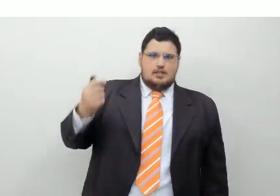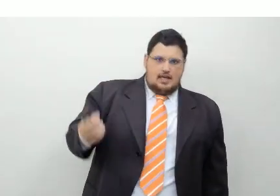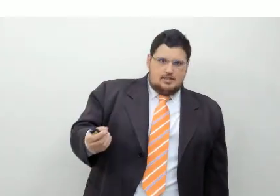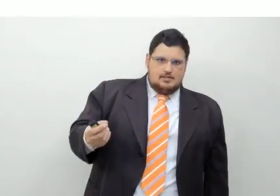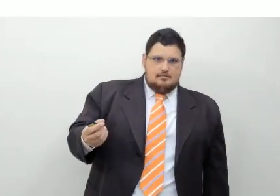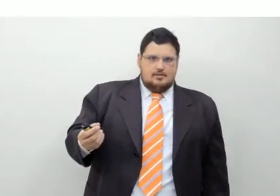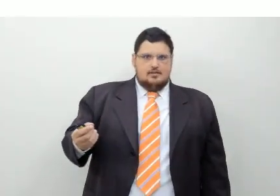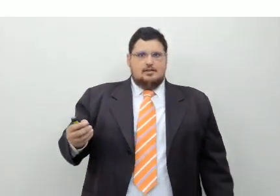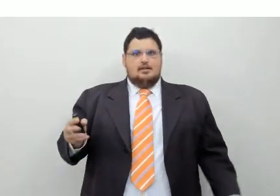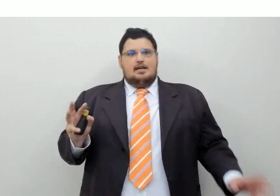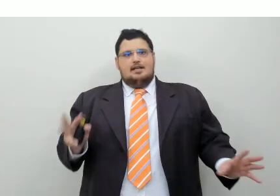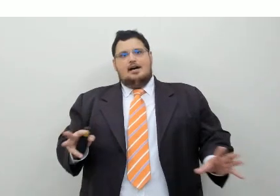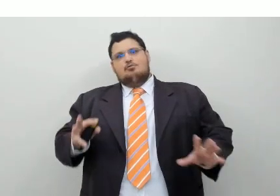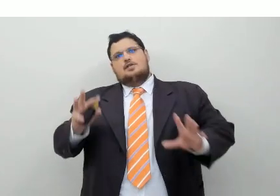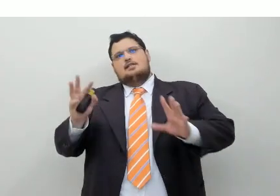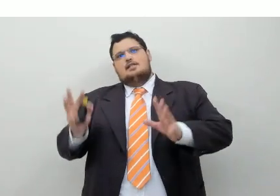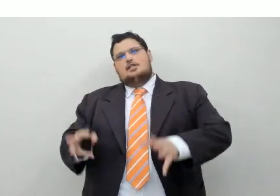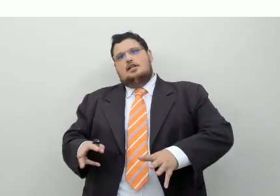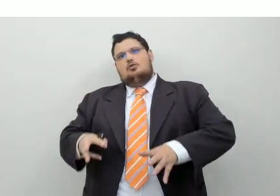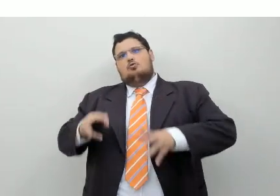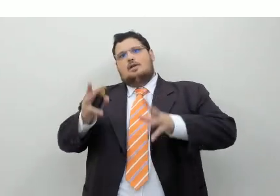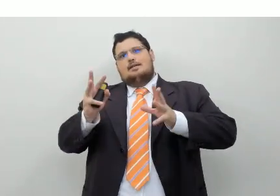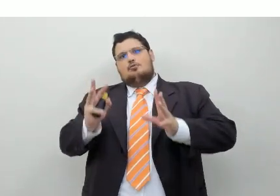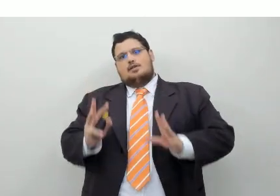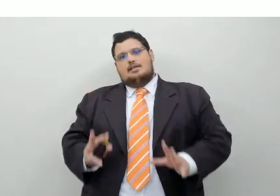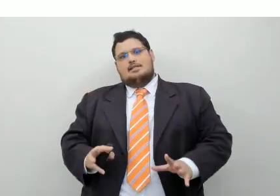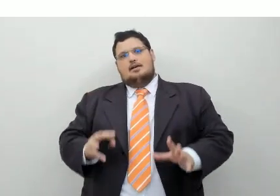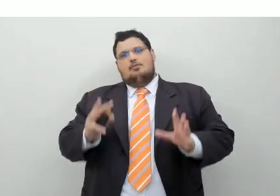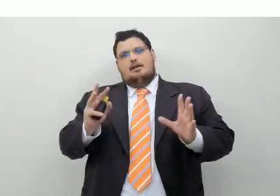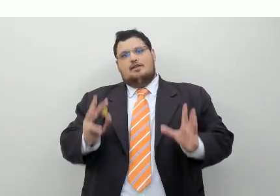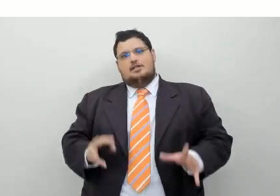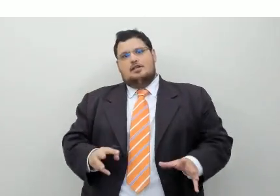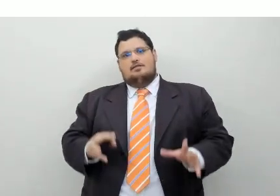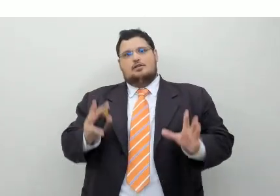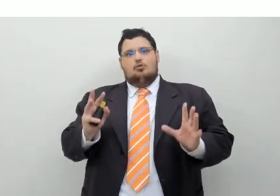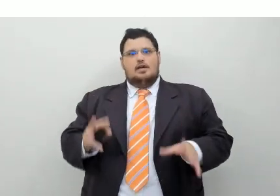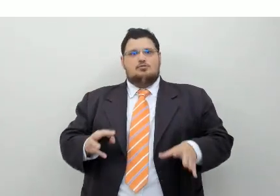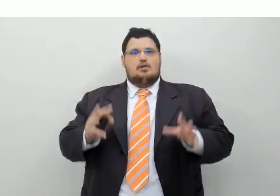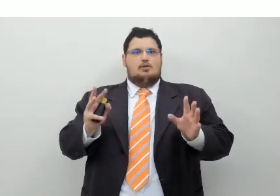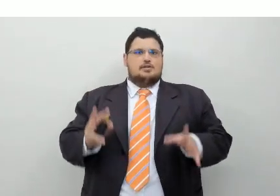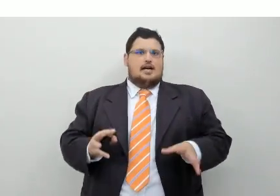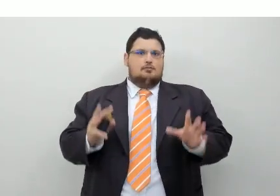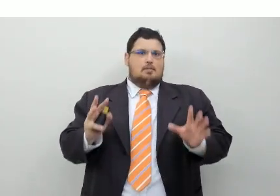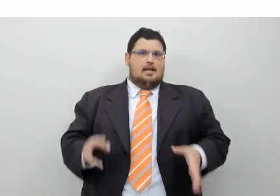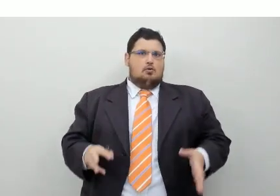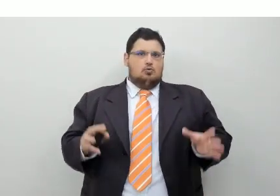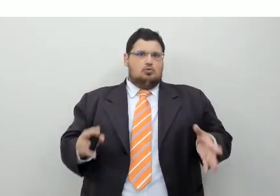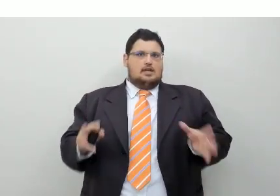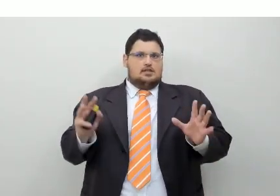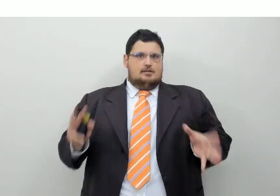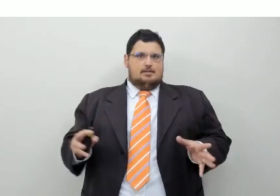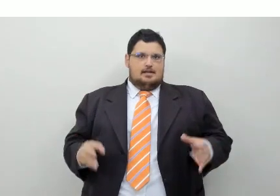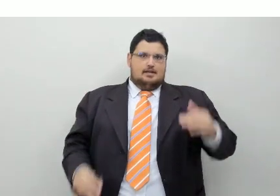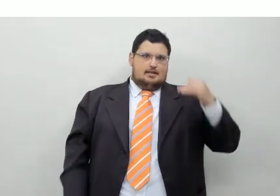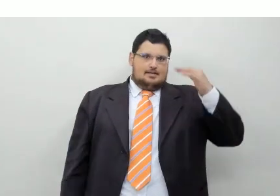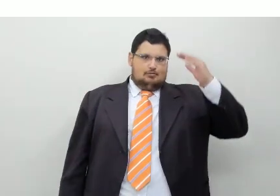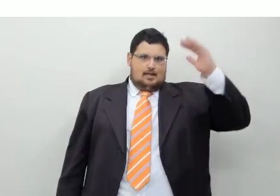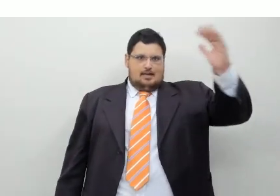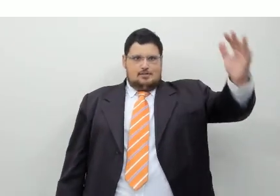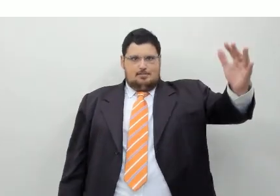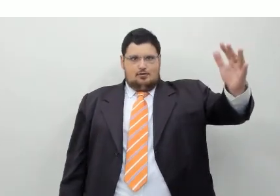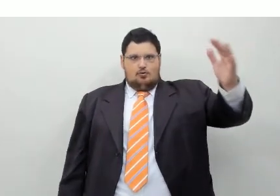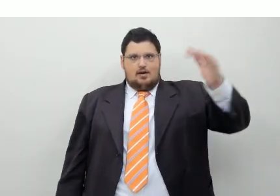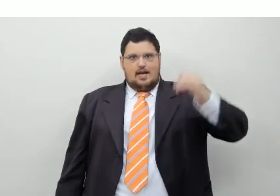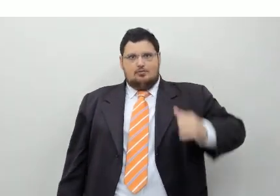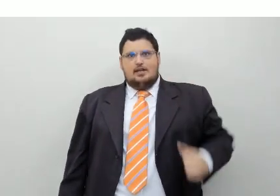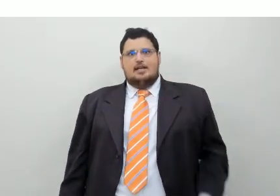do agente, não se exigindo uma demonstração efetiva do risco causado pela conduta típica. Então tem crimes